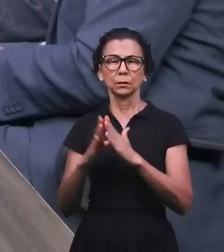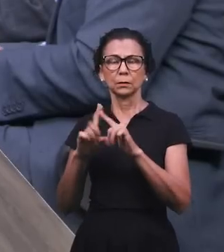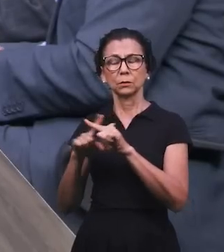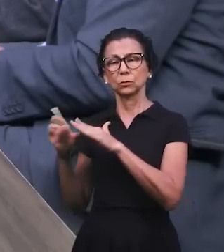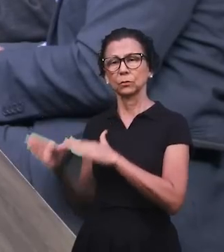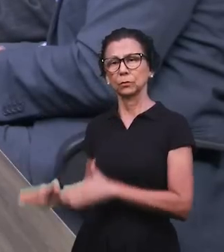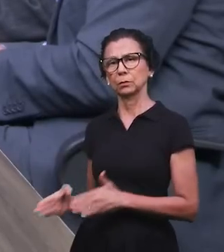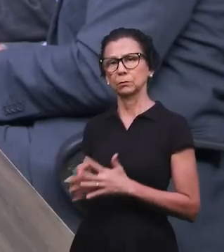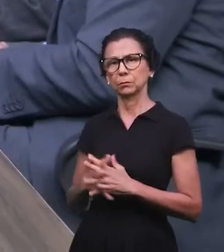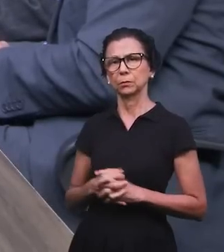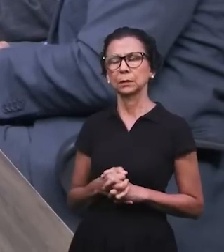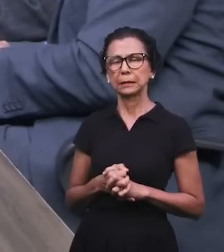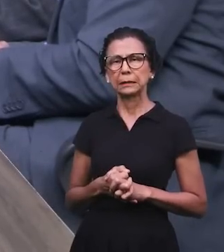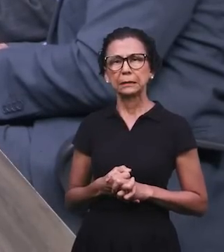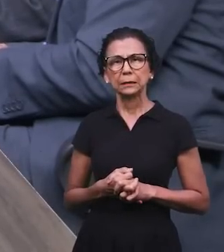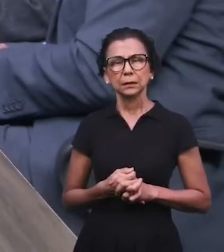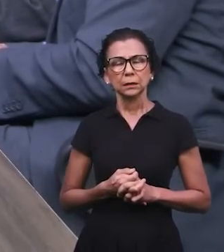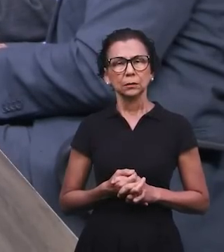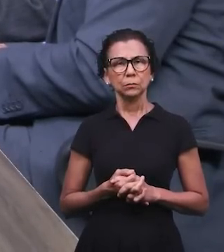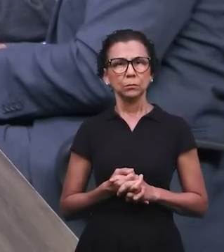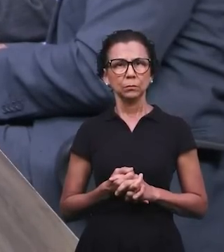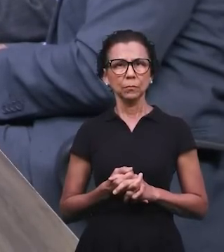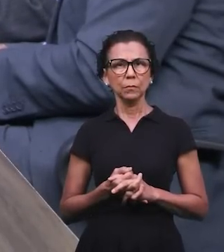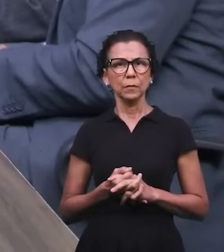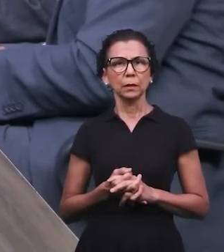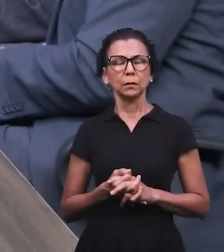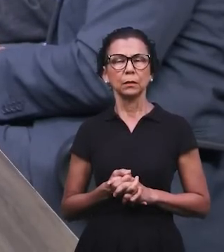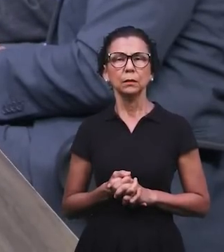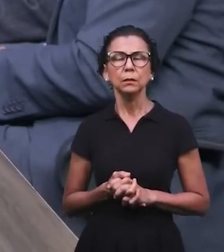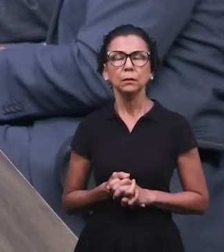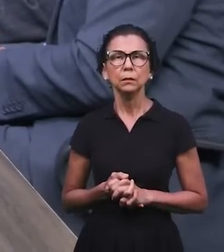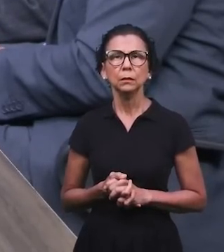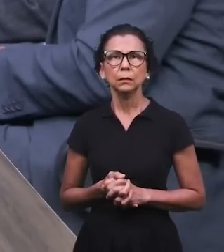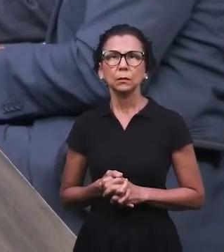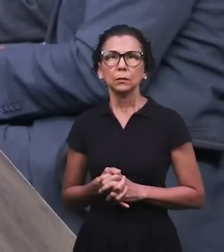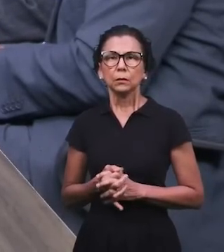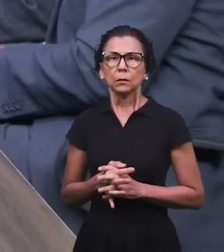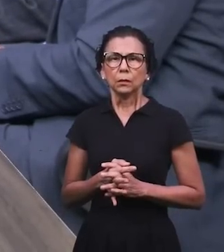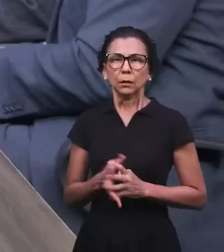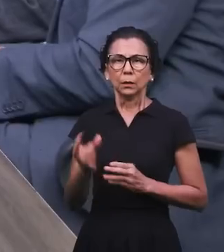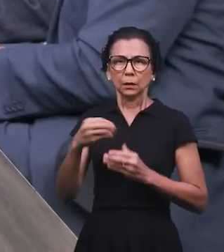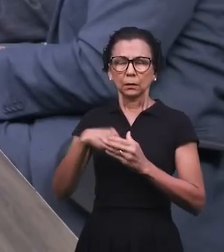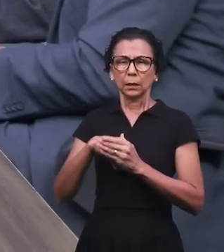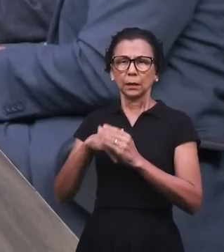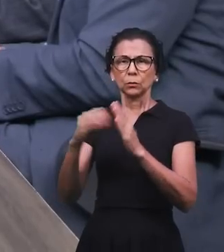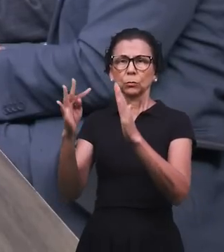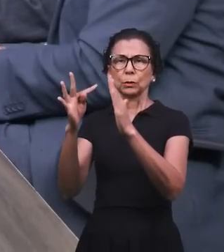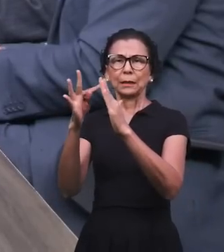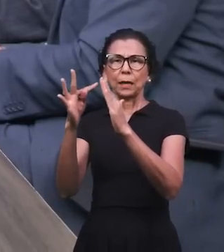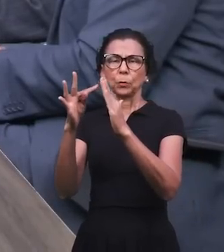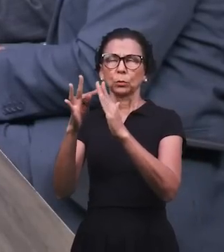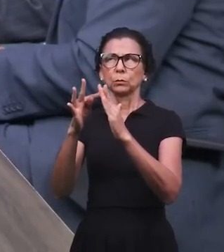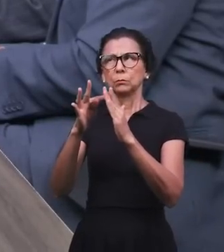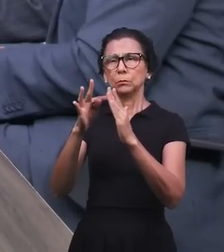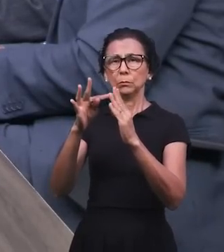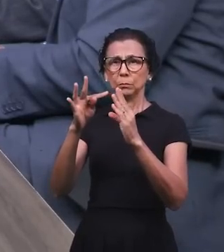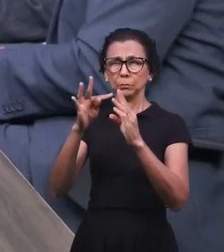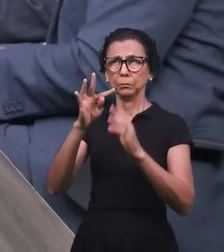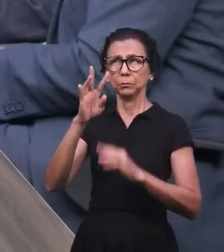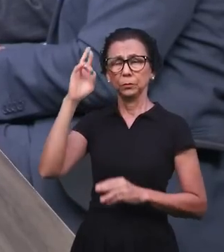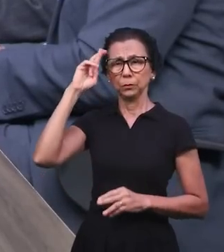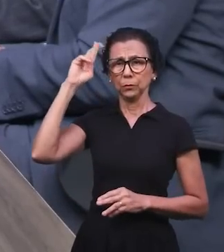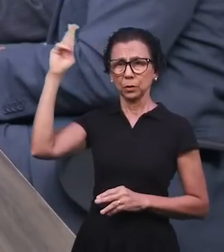que estão relacionados com a nossa vida, não é isso, pastor? Eu queria que o senhor também falasse um pouquinho desses elementos proféticos dessa passagem aí de